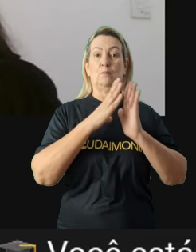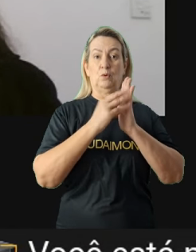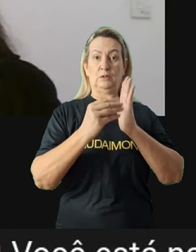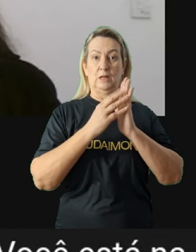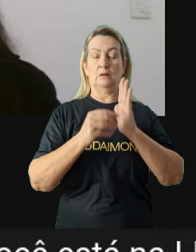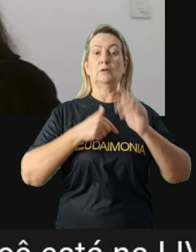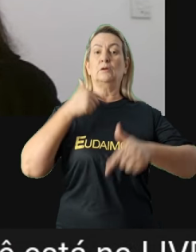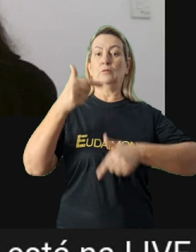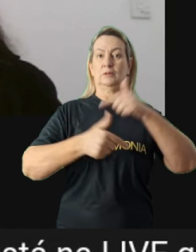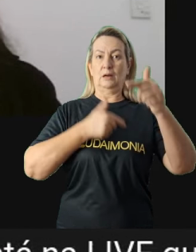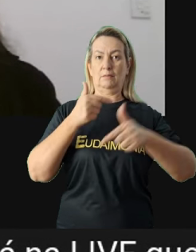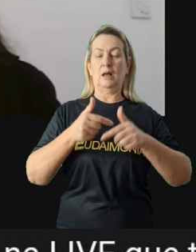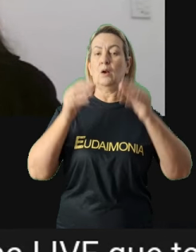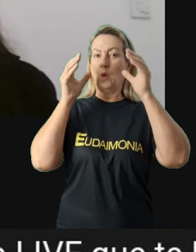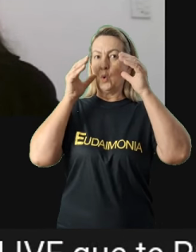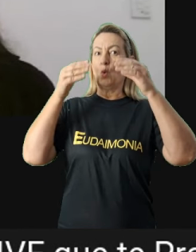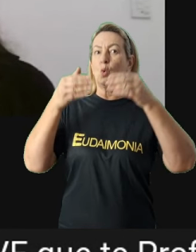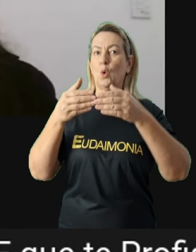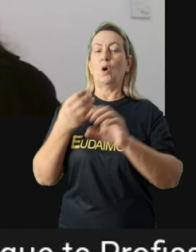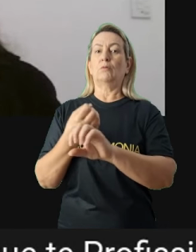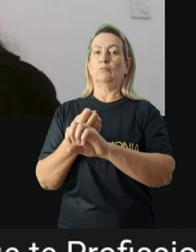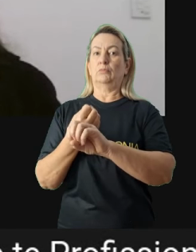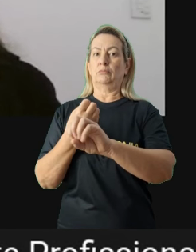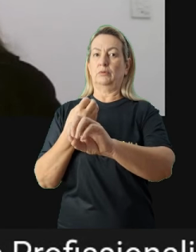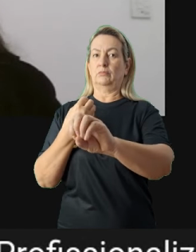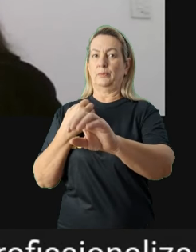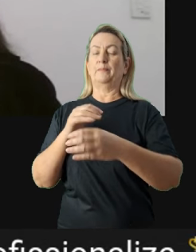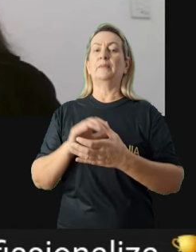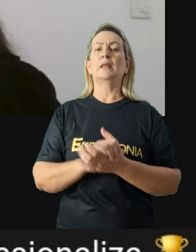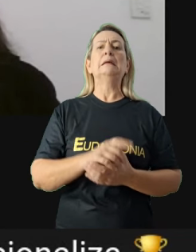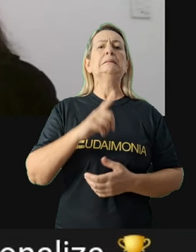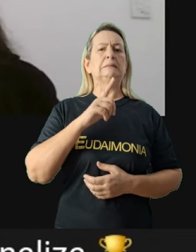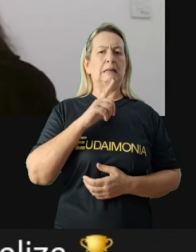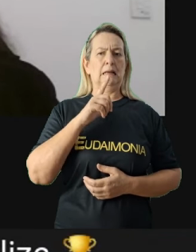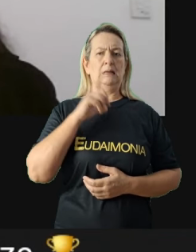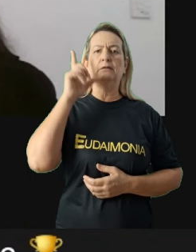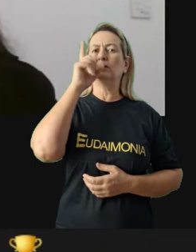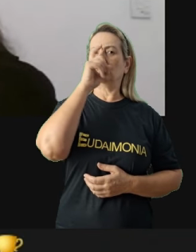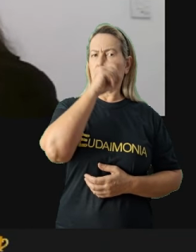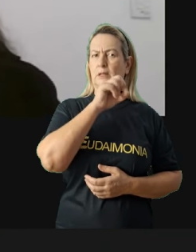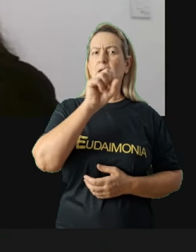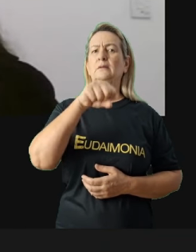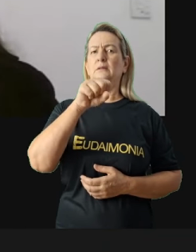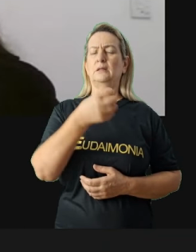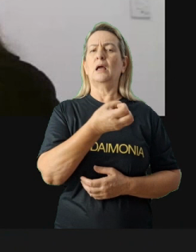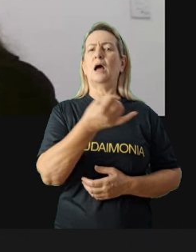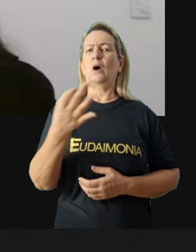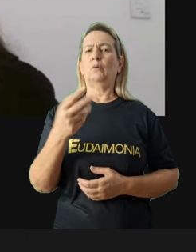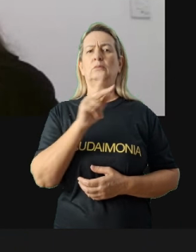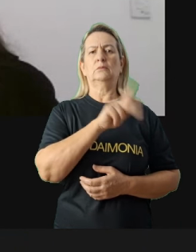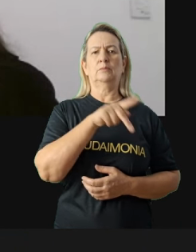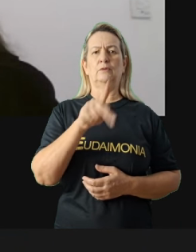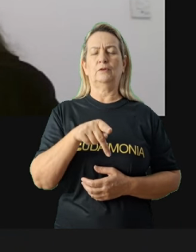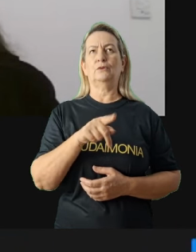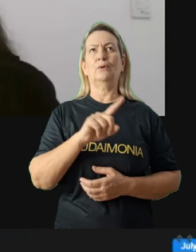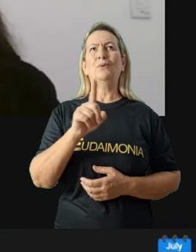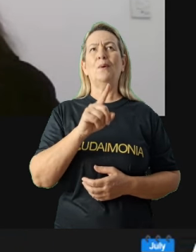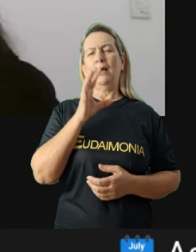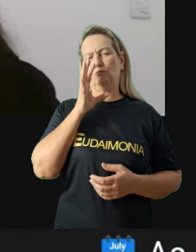Olha, como eu disse, né, o nosso modelo hoje em dia é basicamente EAD. Nós tivemos, sim, muitas dificuldades com